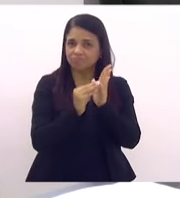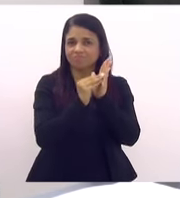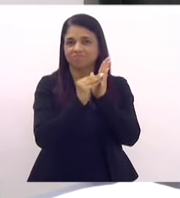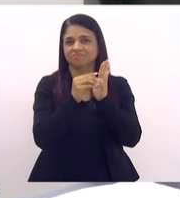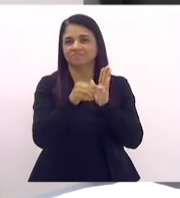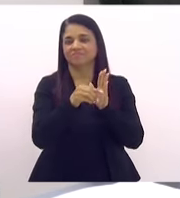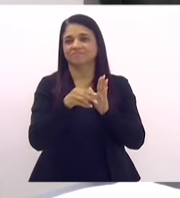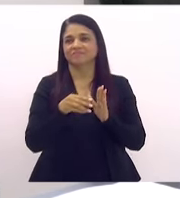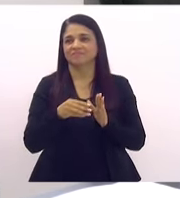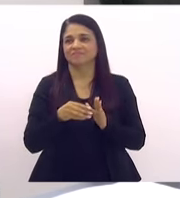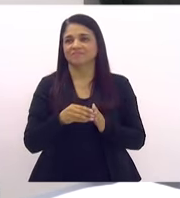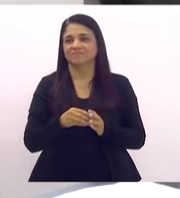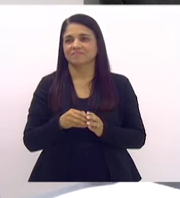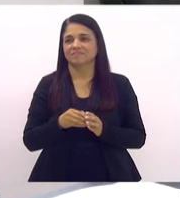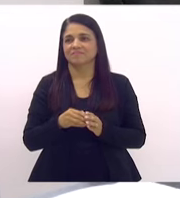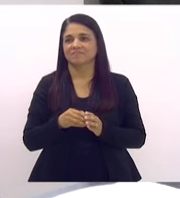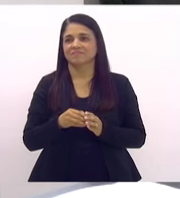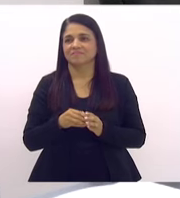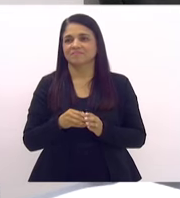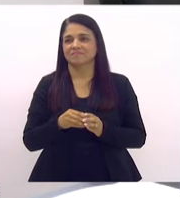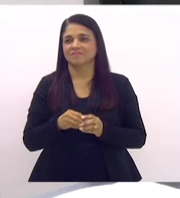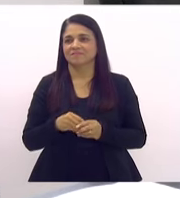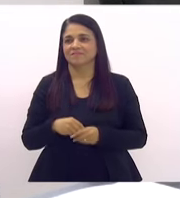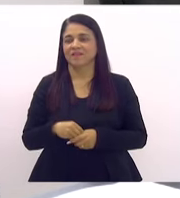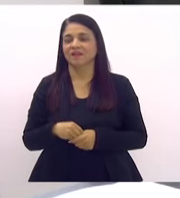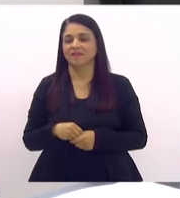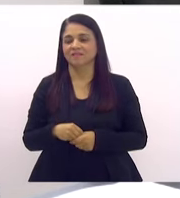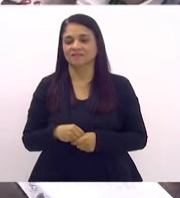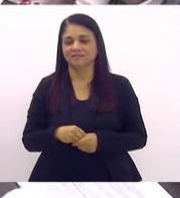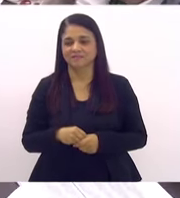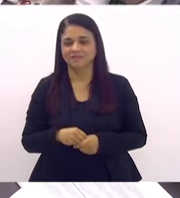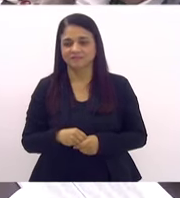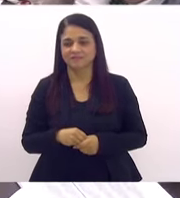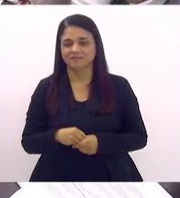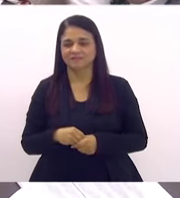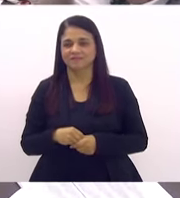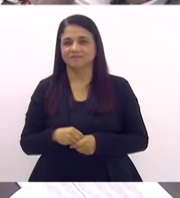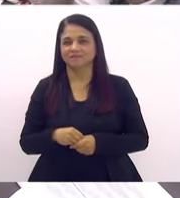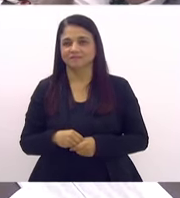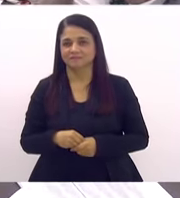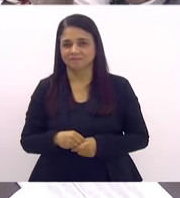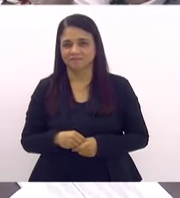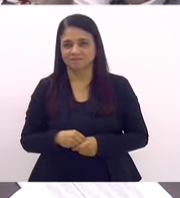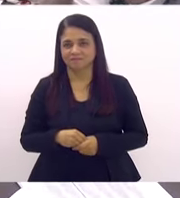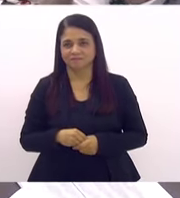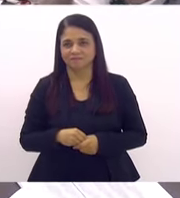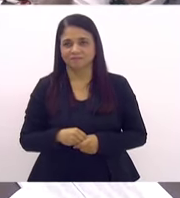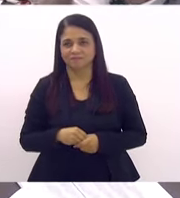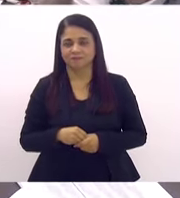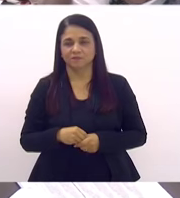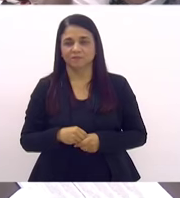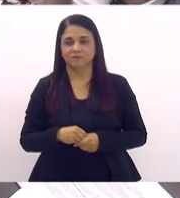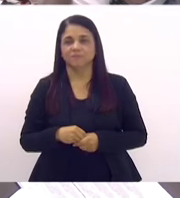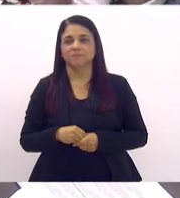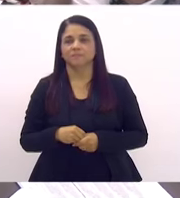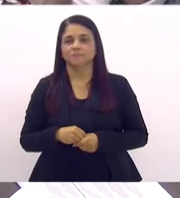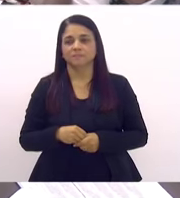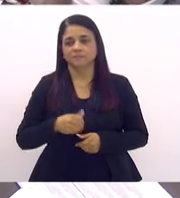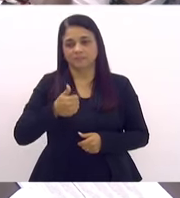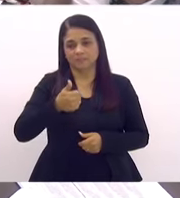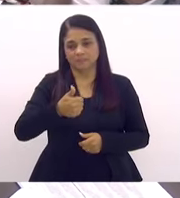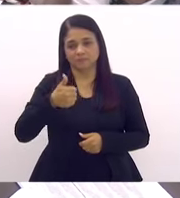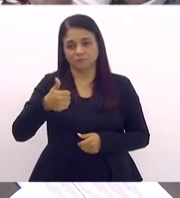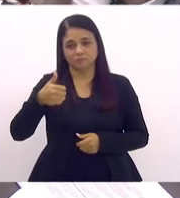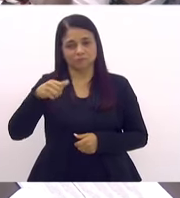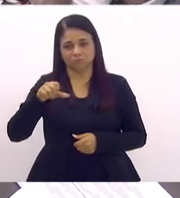que o que, como se diz no popular, o que abunda não prejudica. Né? Então, parabenizar o deputado Filipinho. O 118, então, não precisa. O